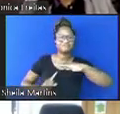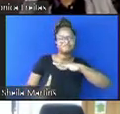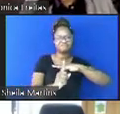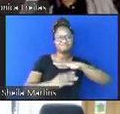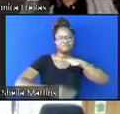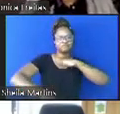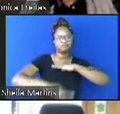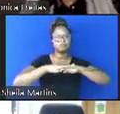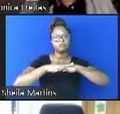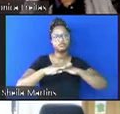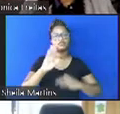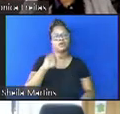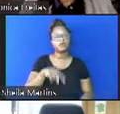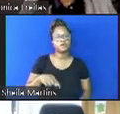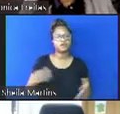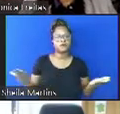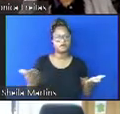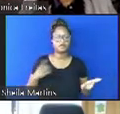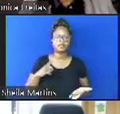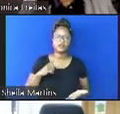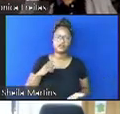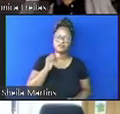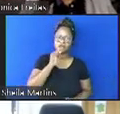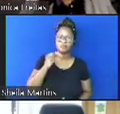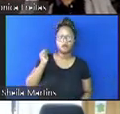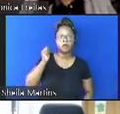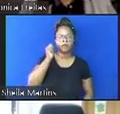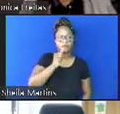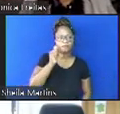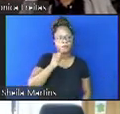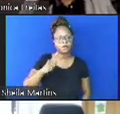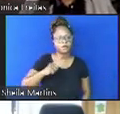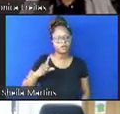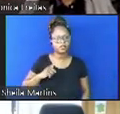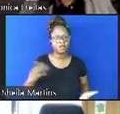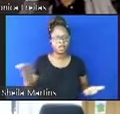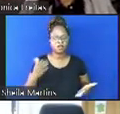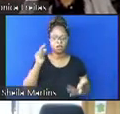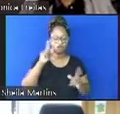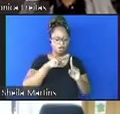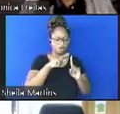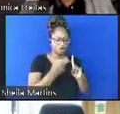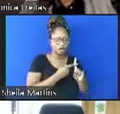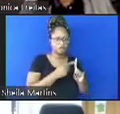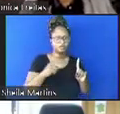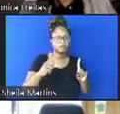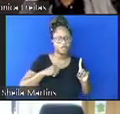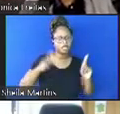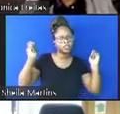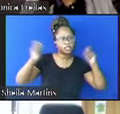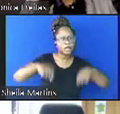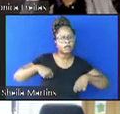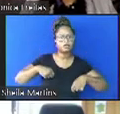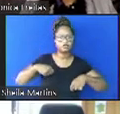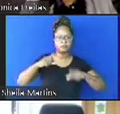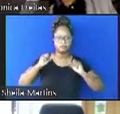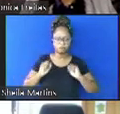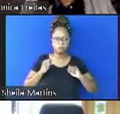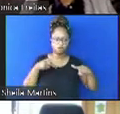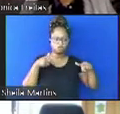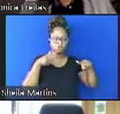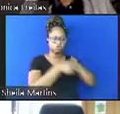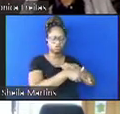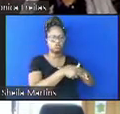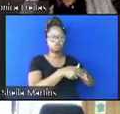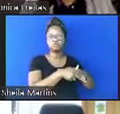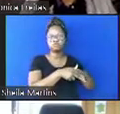dentre essas, né, por exemplo, uma mulher que vier a ficar grávida ou ter filho, ela pode interromper, por exemplo, o período